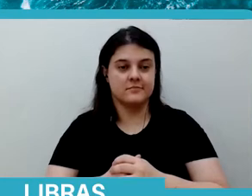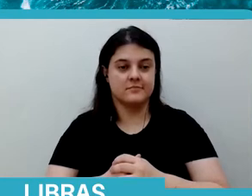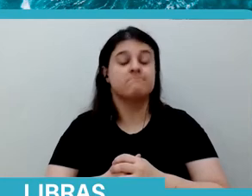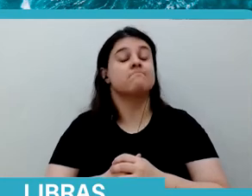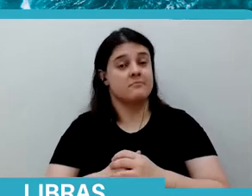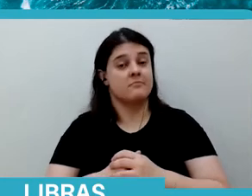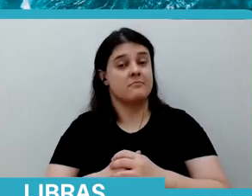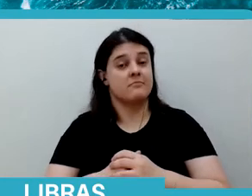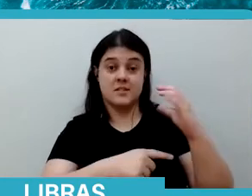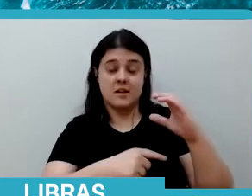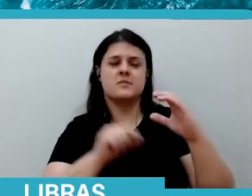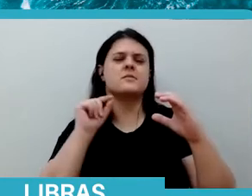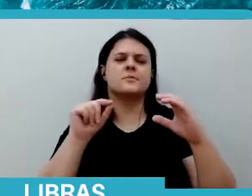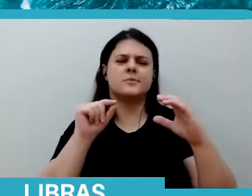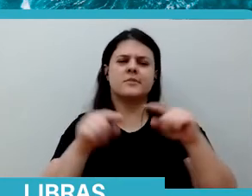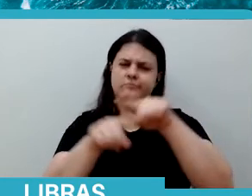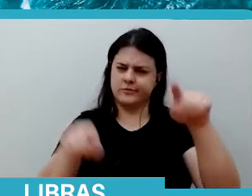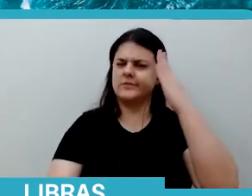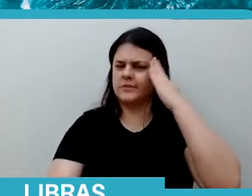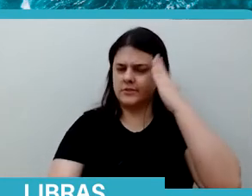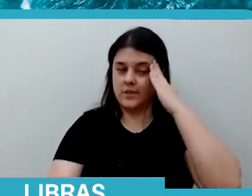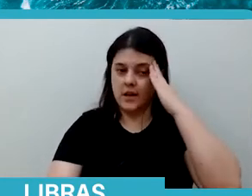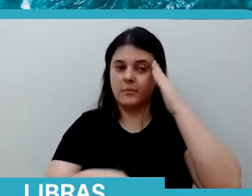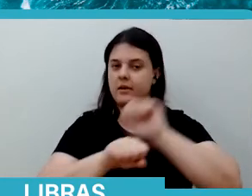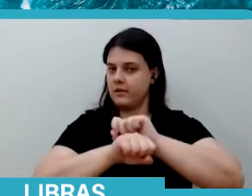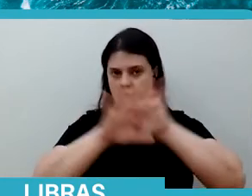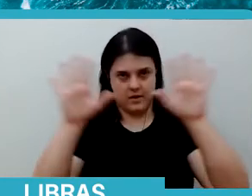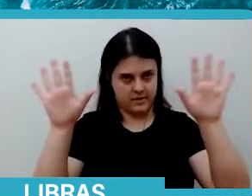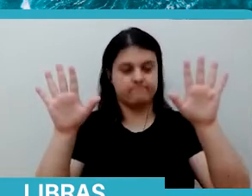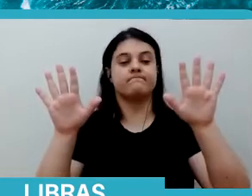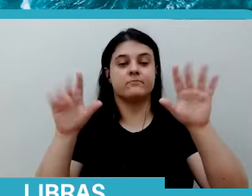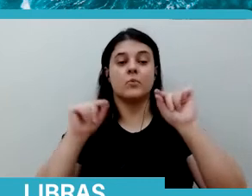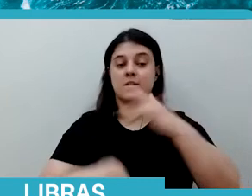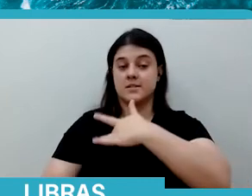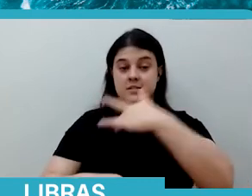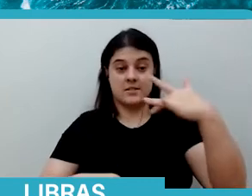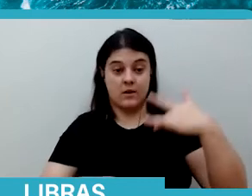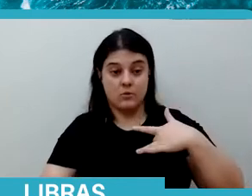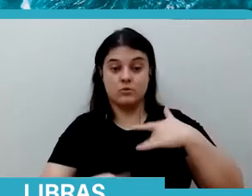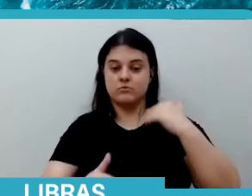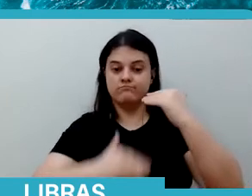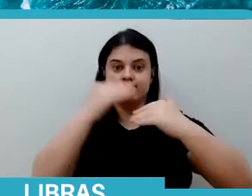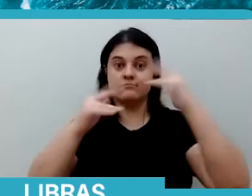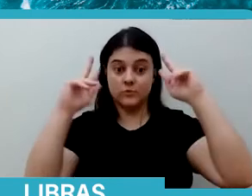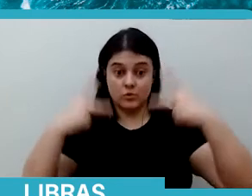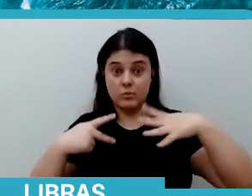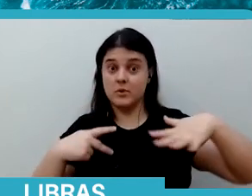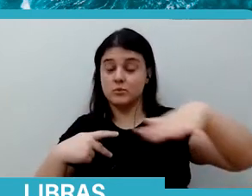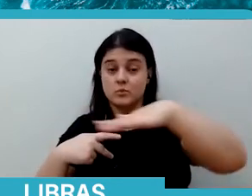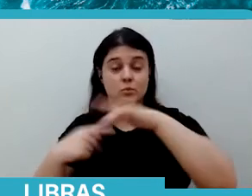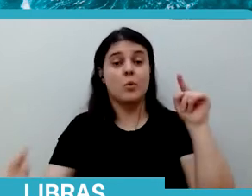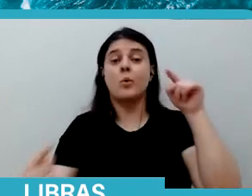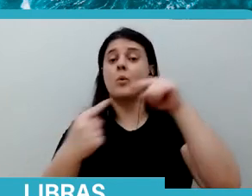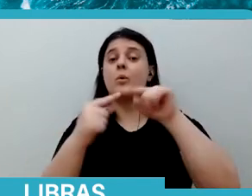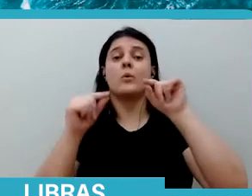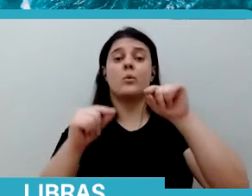Oi e a ciência como Vocês bem sabem é Clara né a saúde EA prosperidade da humanidade estão diretamente